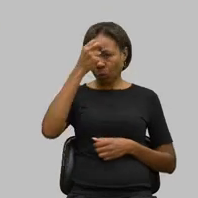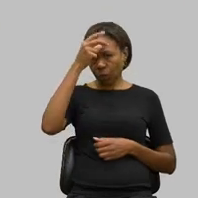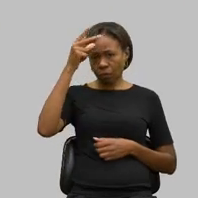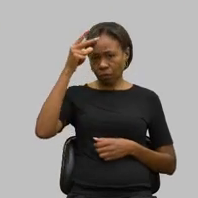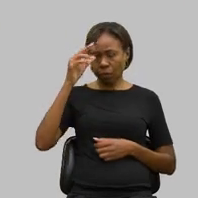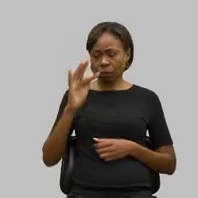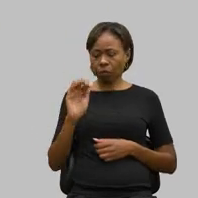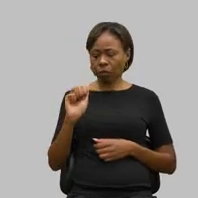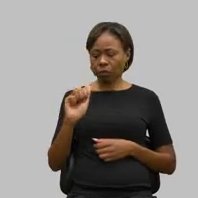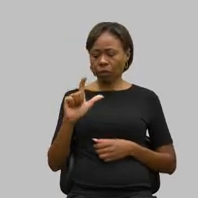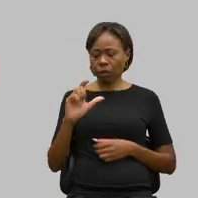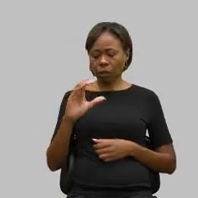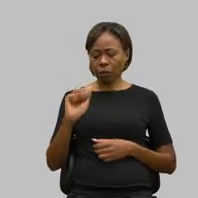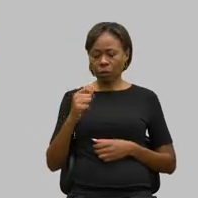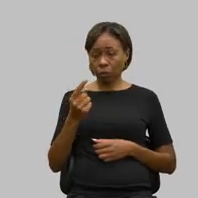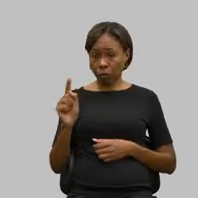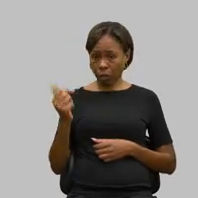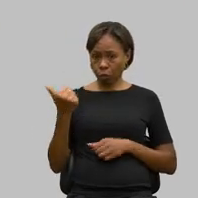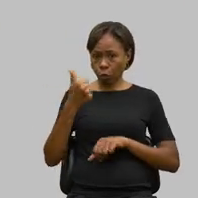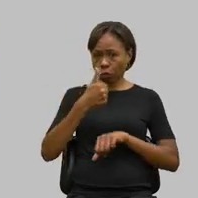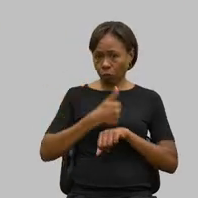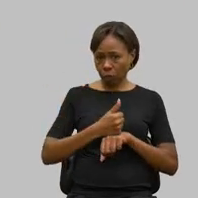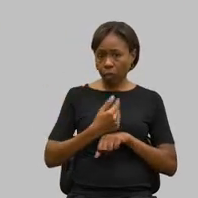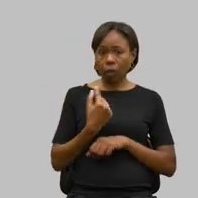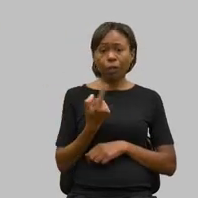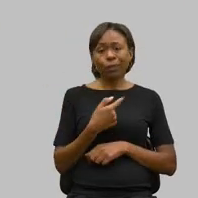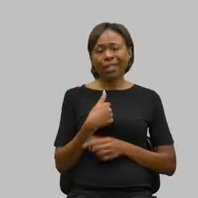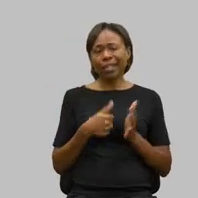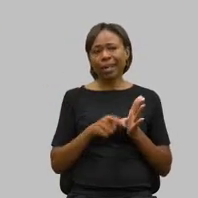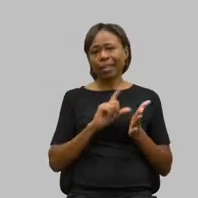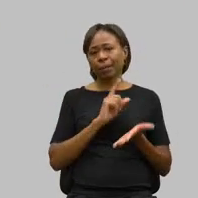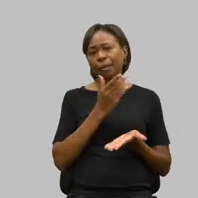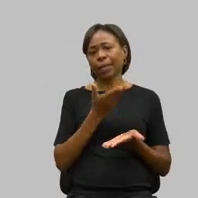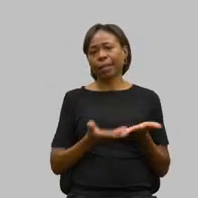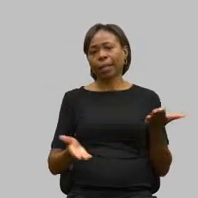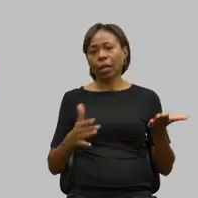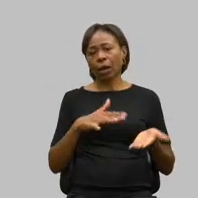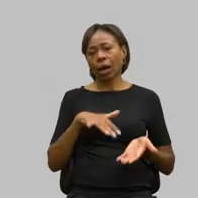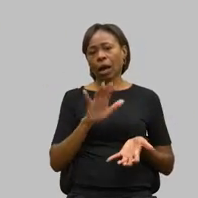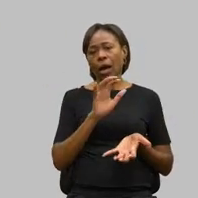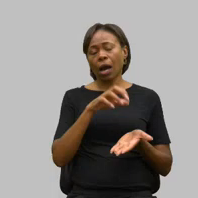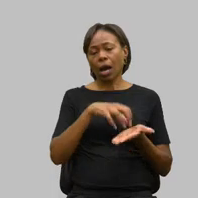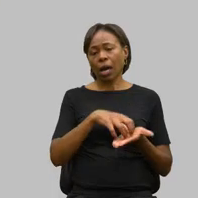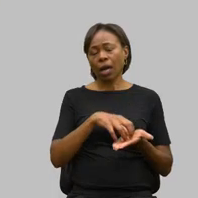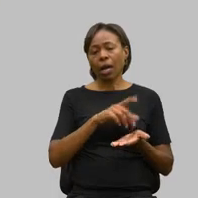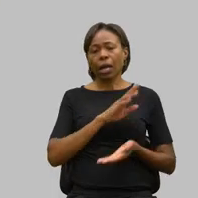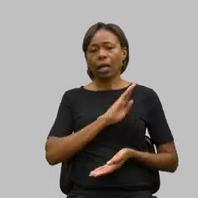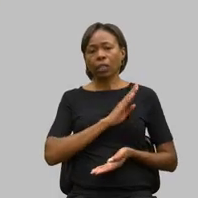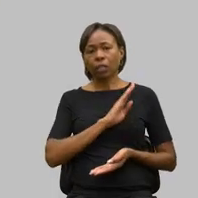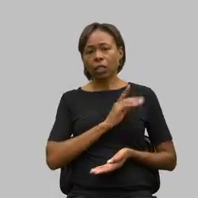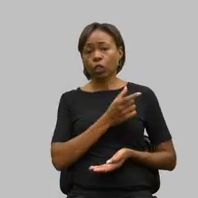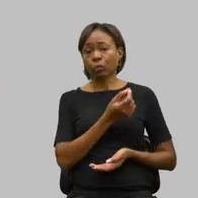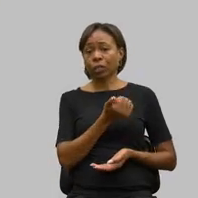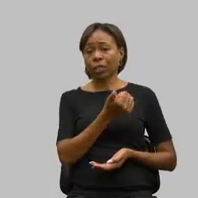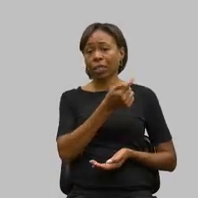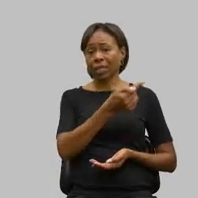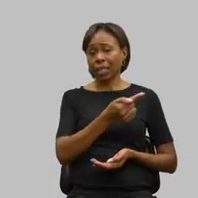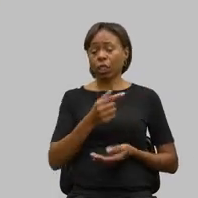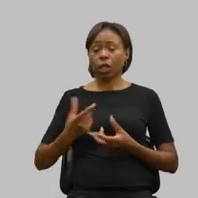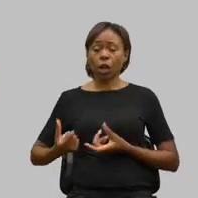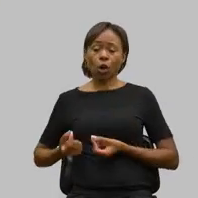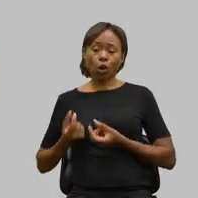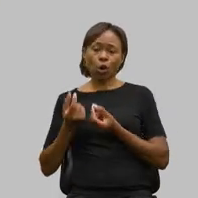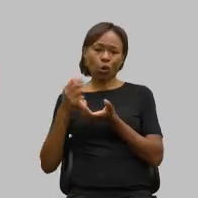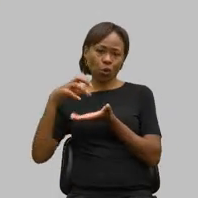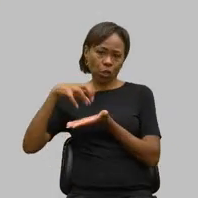gestão, nós tínhamos perdido da cardiologia em 2017, a oncologia em 2019, e nós tínhamos um